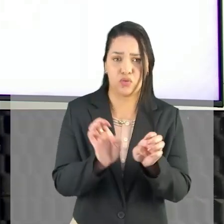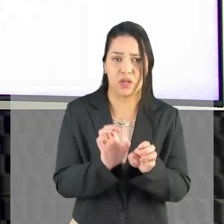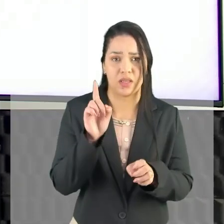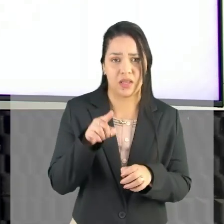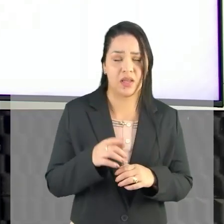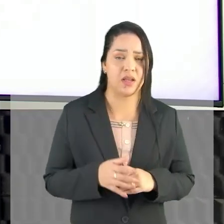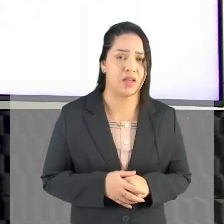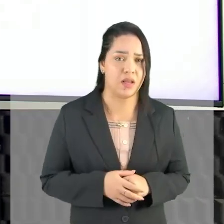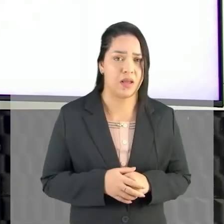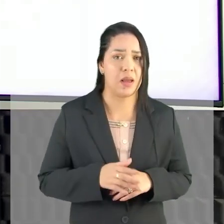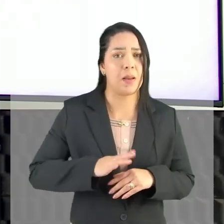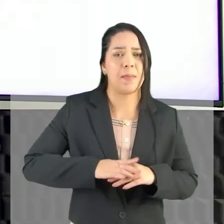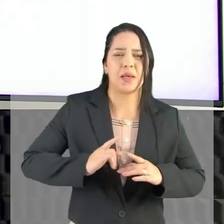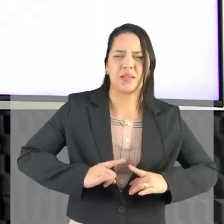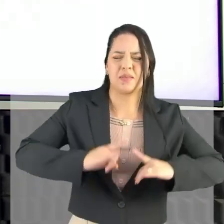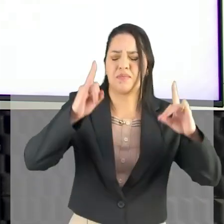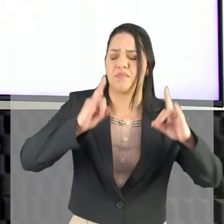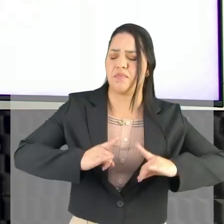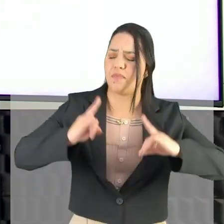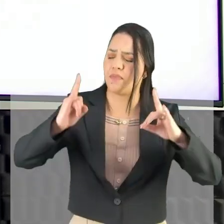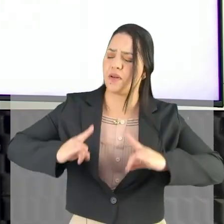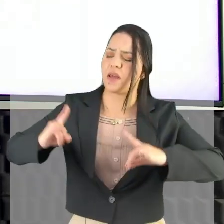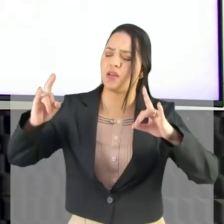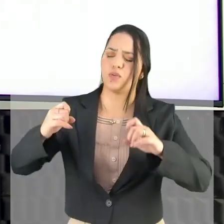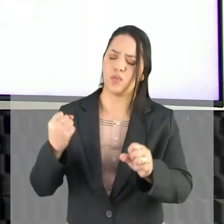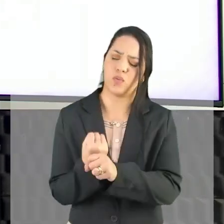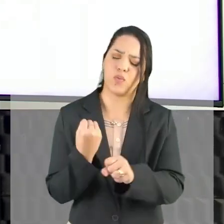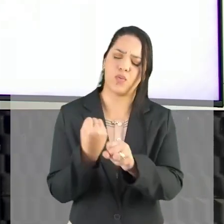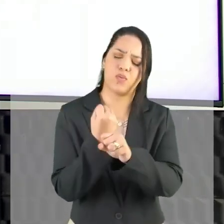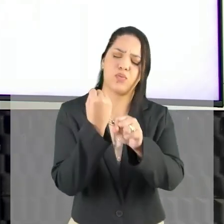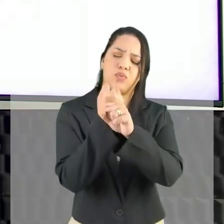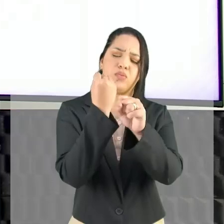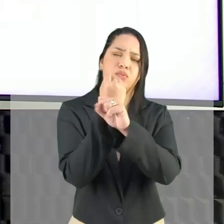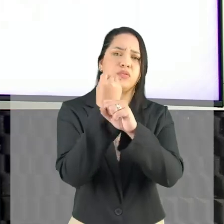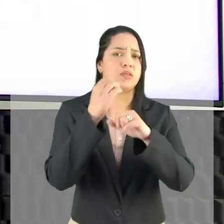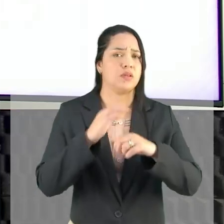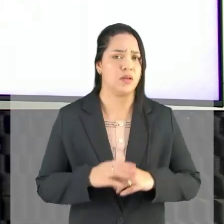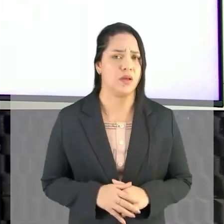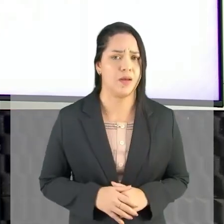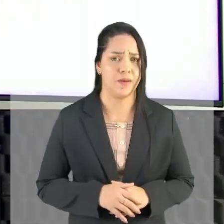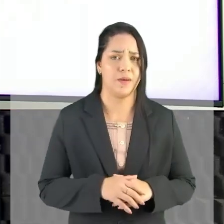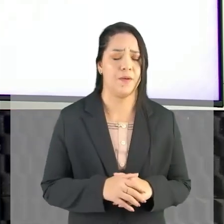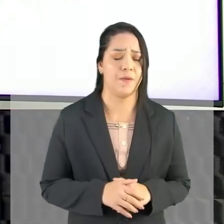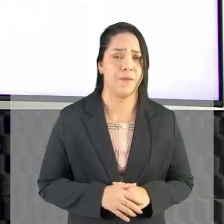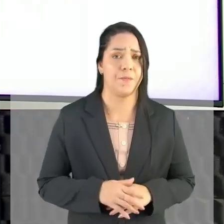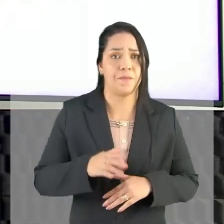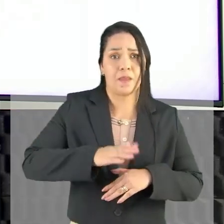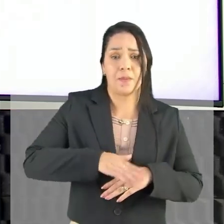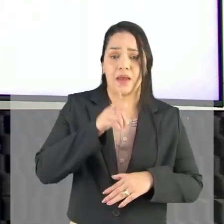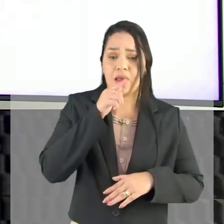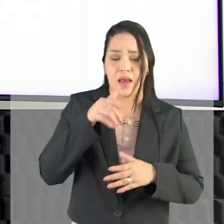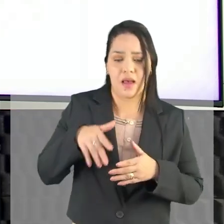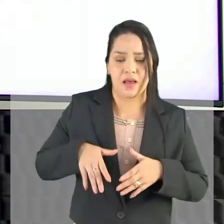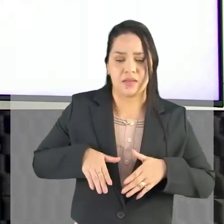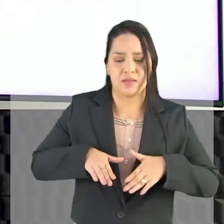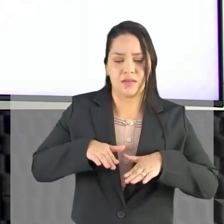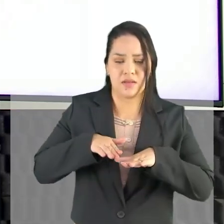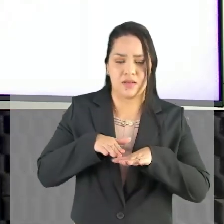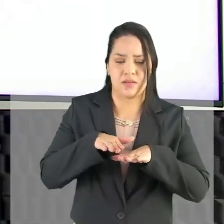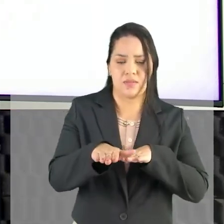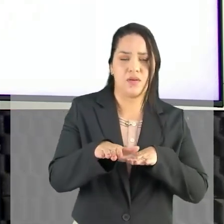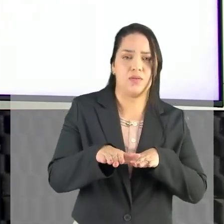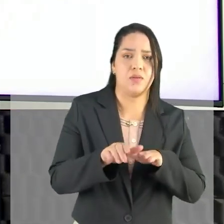é. Mais prédios, mais construções, mais cerâmica, mais concreto, mais asfalto. Quando você vai